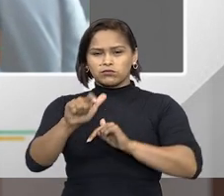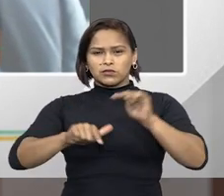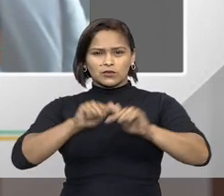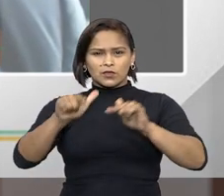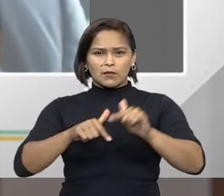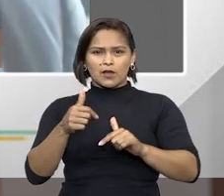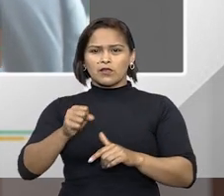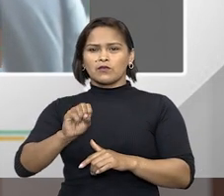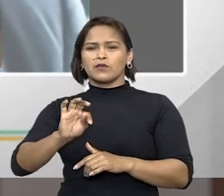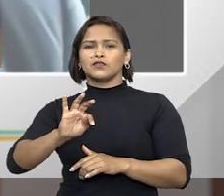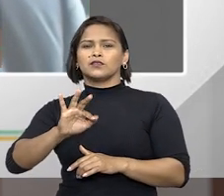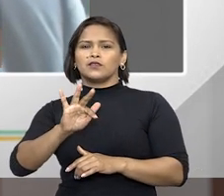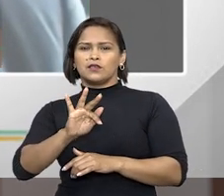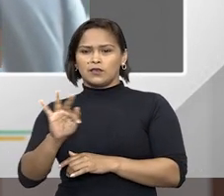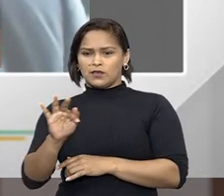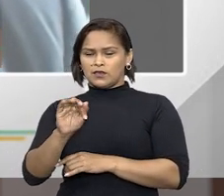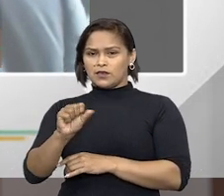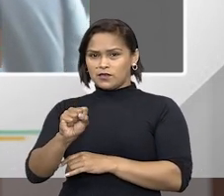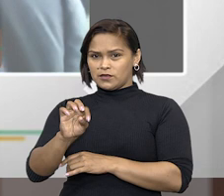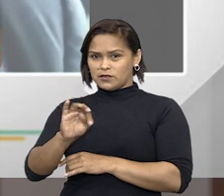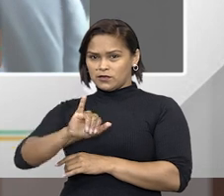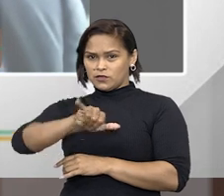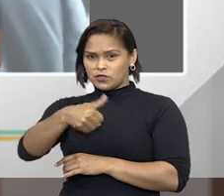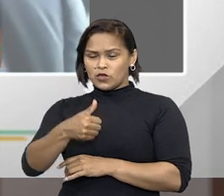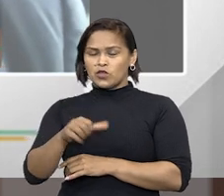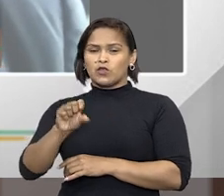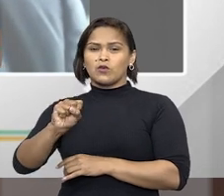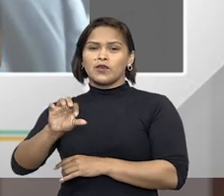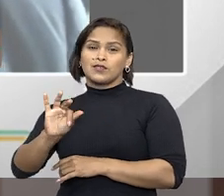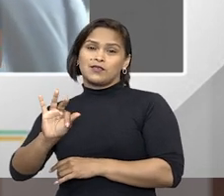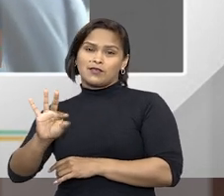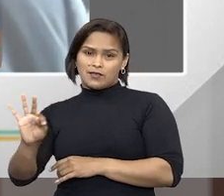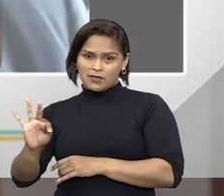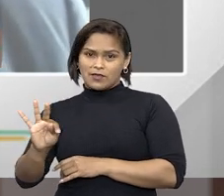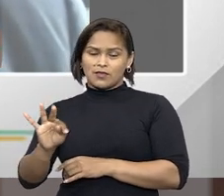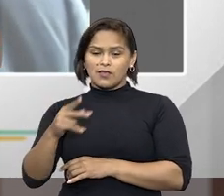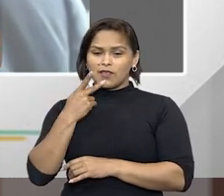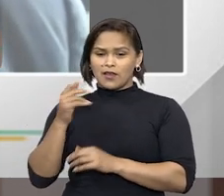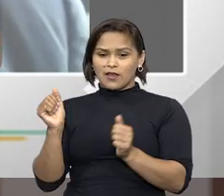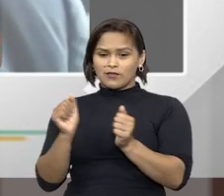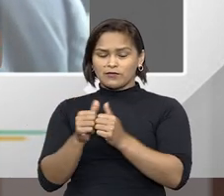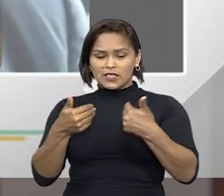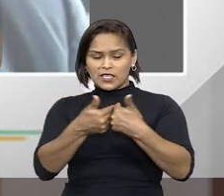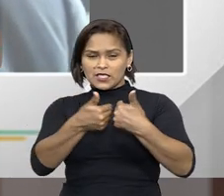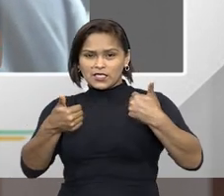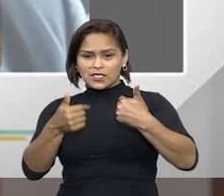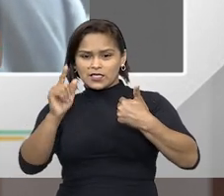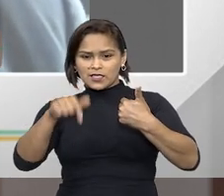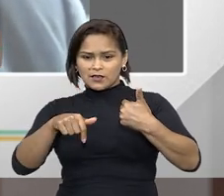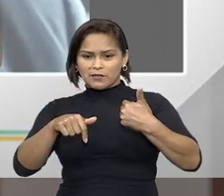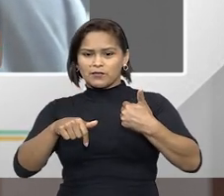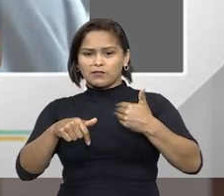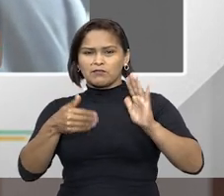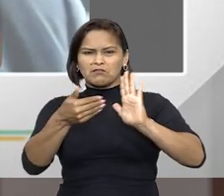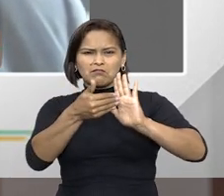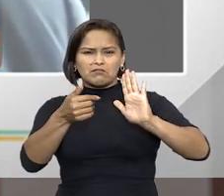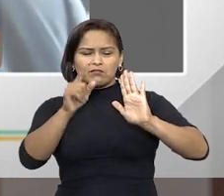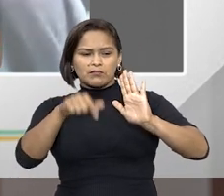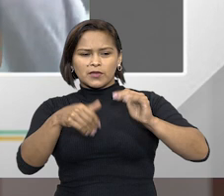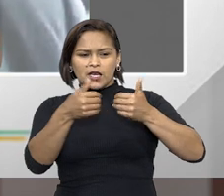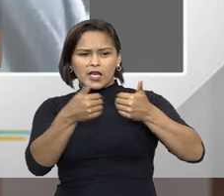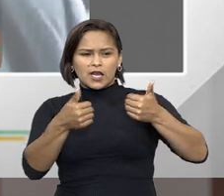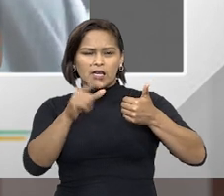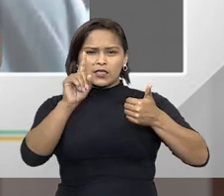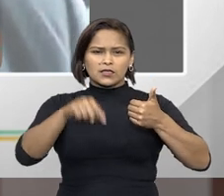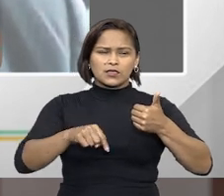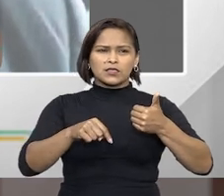Tribunal de Justiça, o Supremo Tribunal Federal separou, fez uma espécie de uma